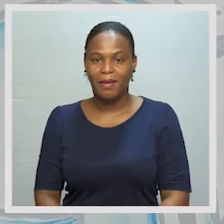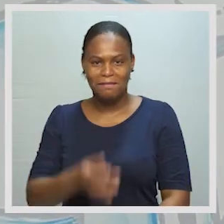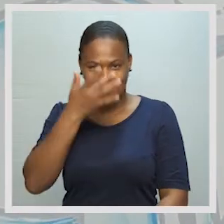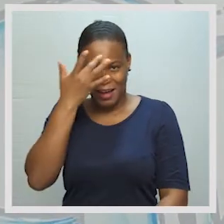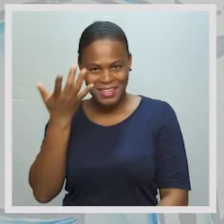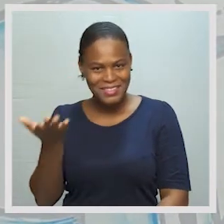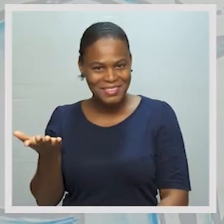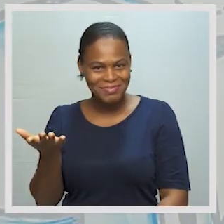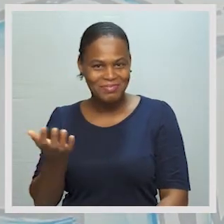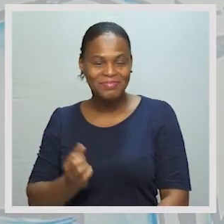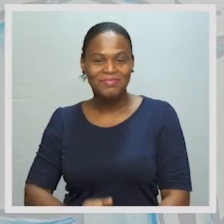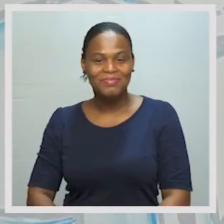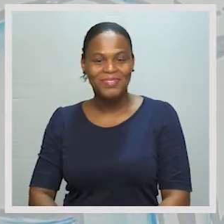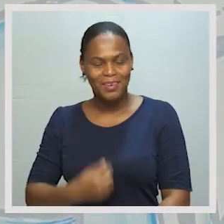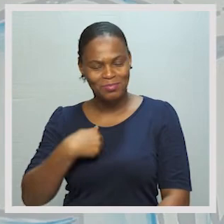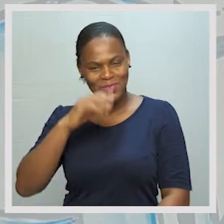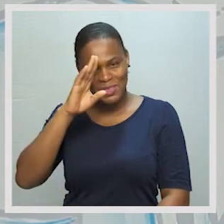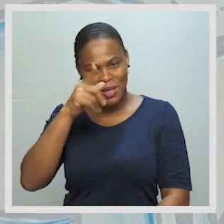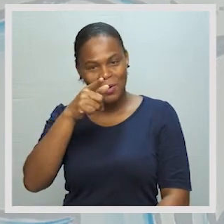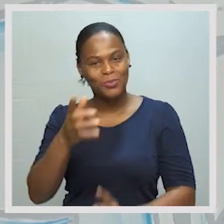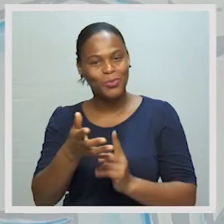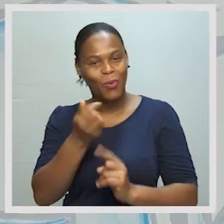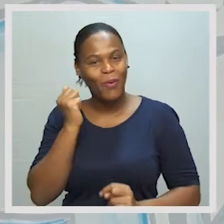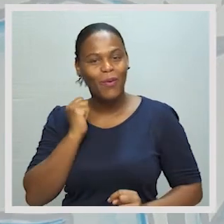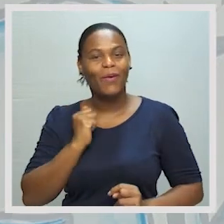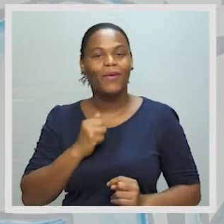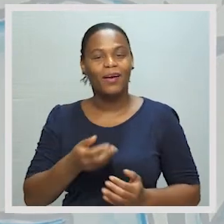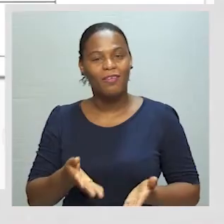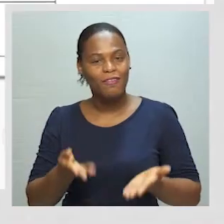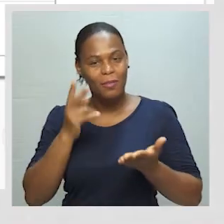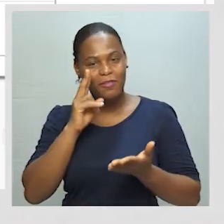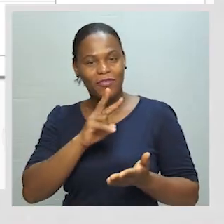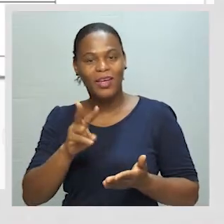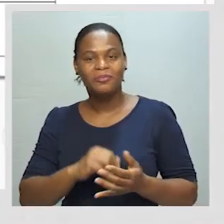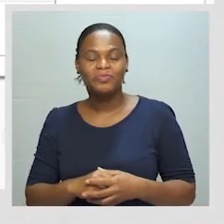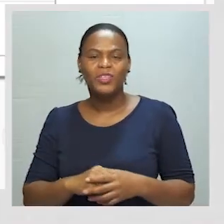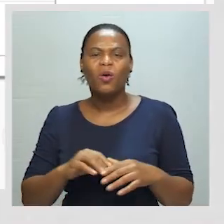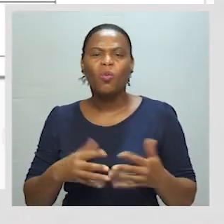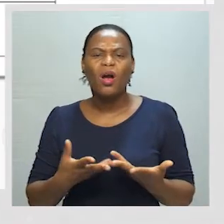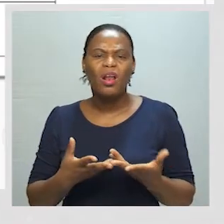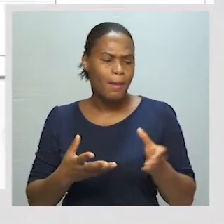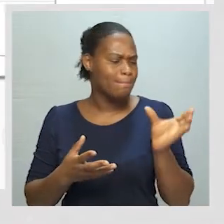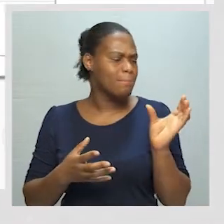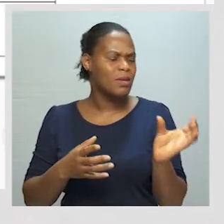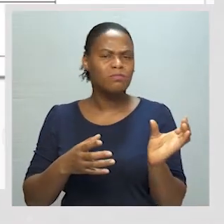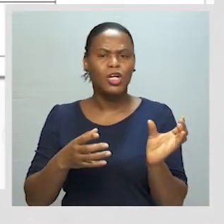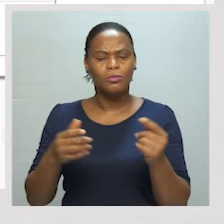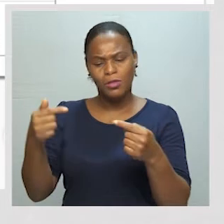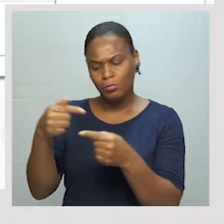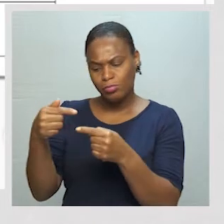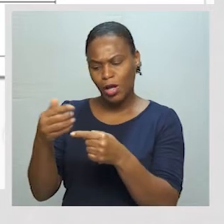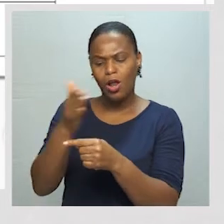Muito fácil, não é? Eu sei que vocês conseguiram. Então vamos ver. Qual é o primeiro membro da